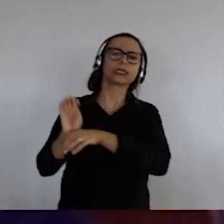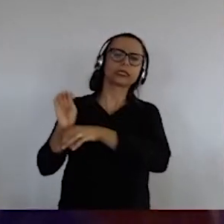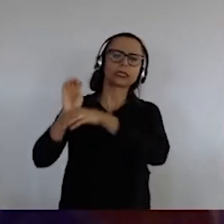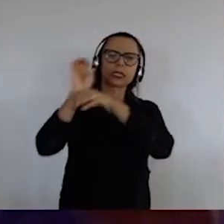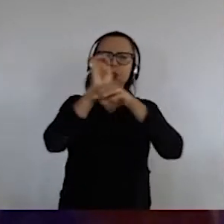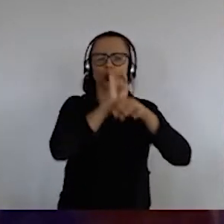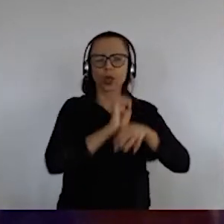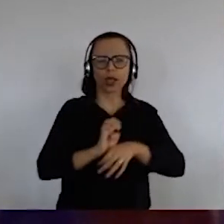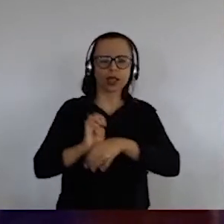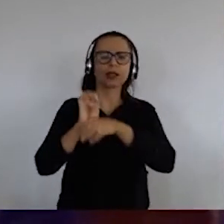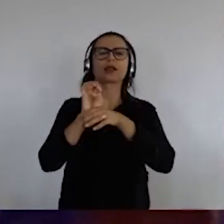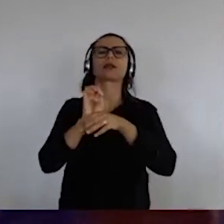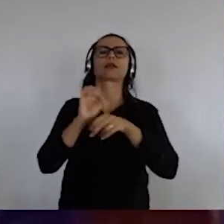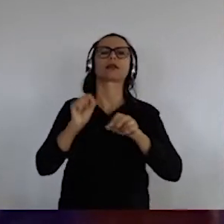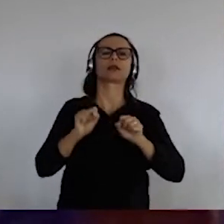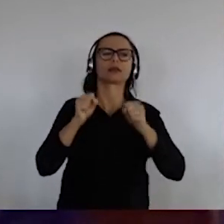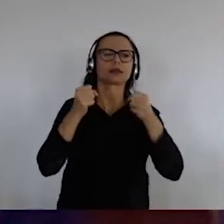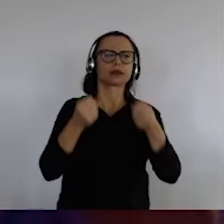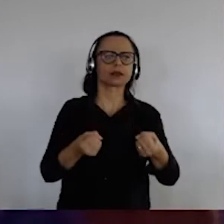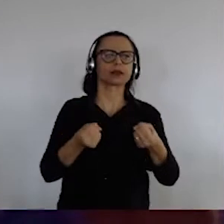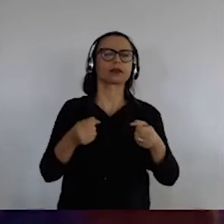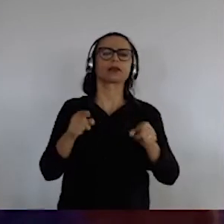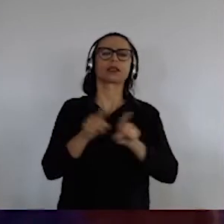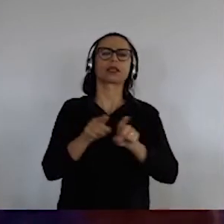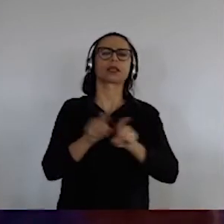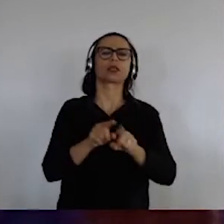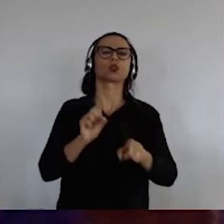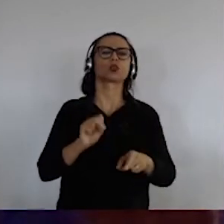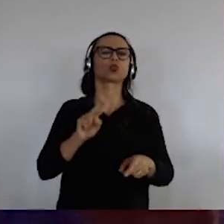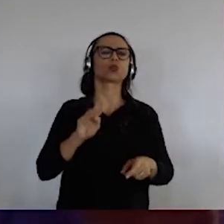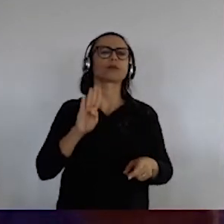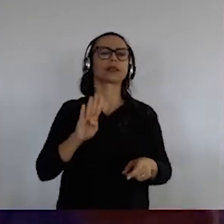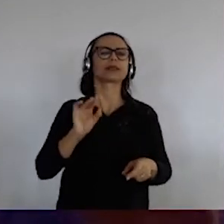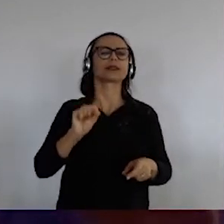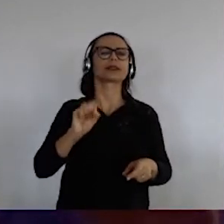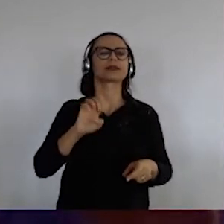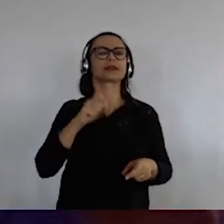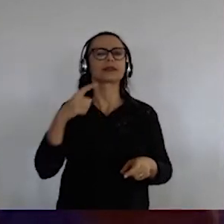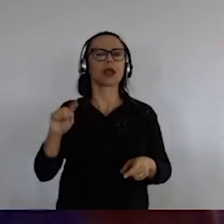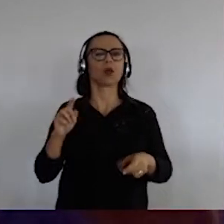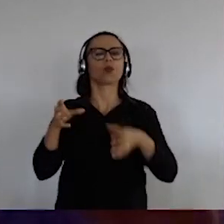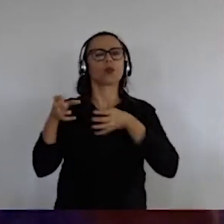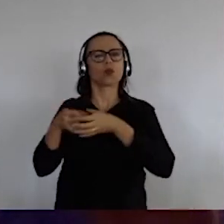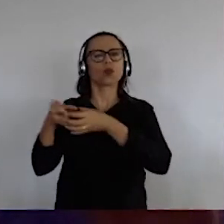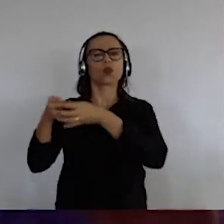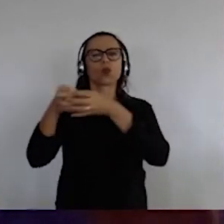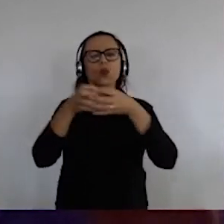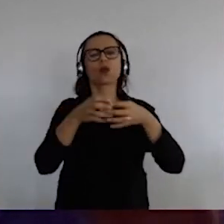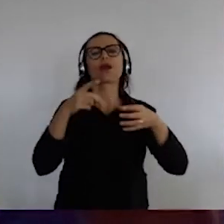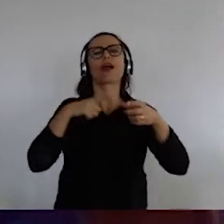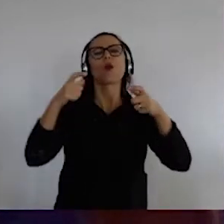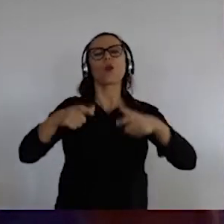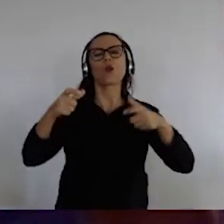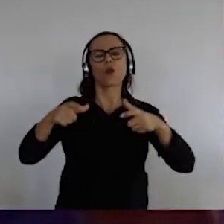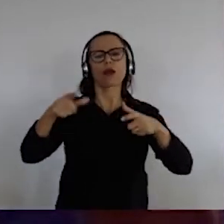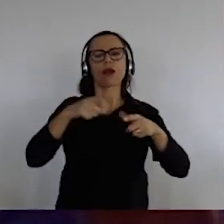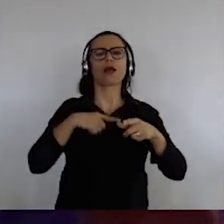defesa das prerrogativas, as comissões das subseções, aqueles colegas que muitas vezes, de